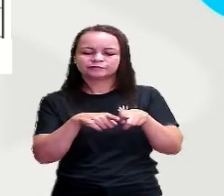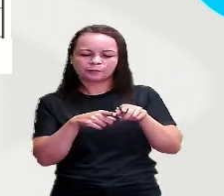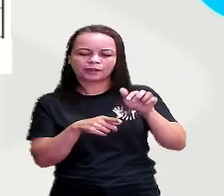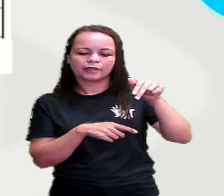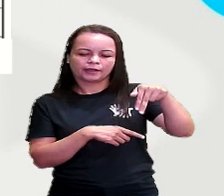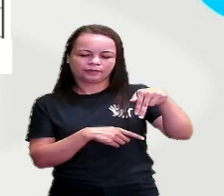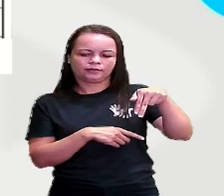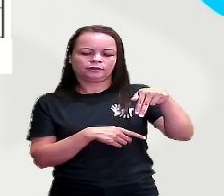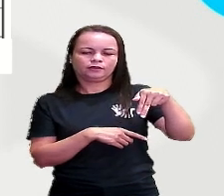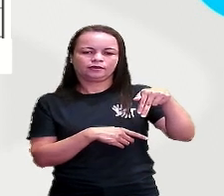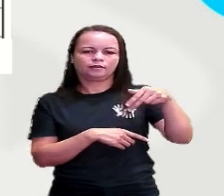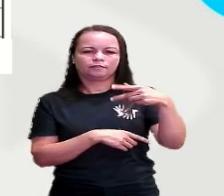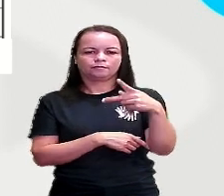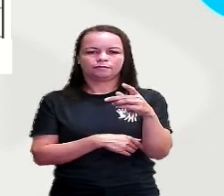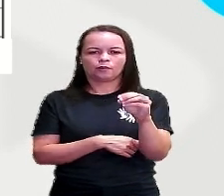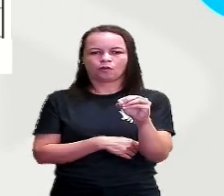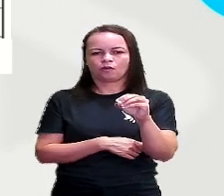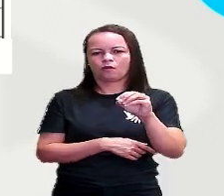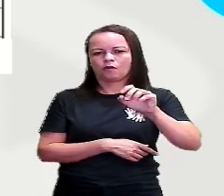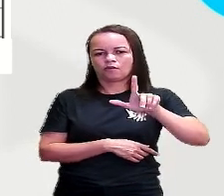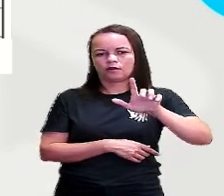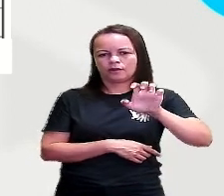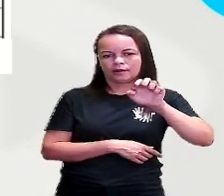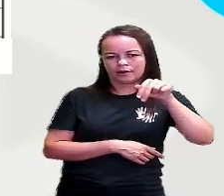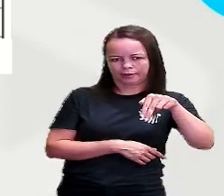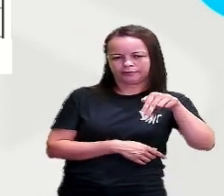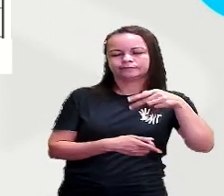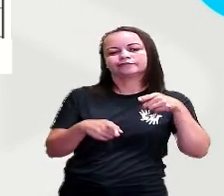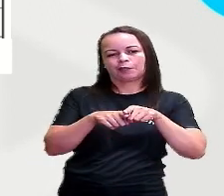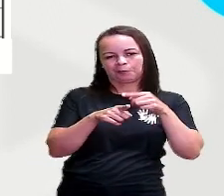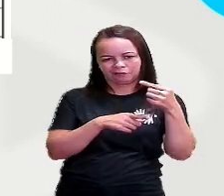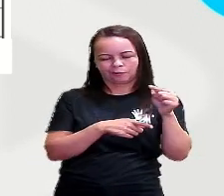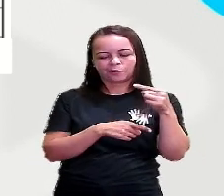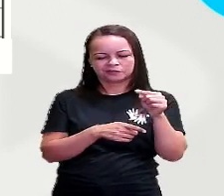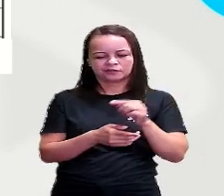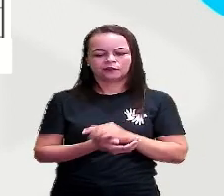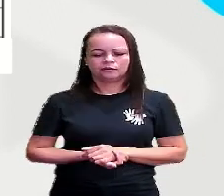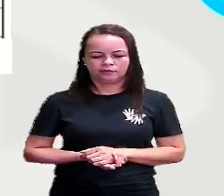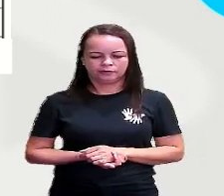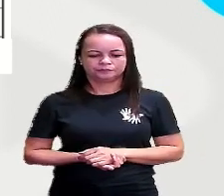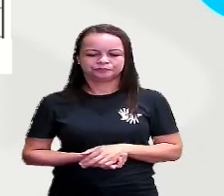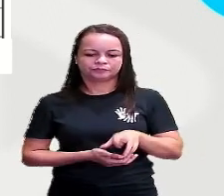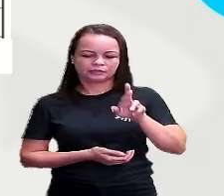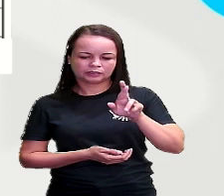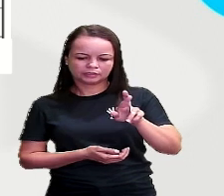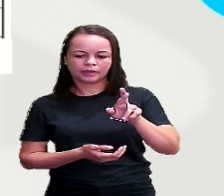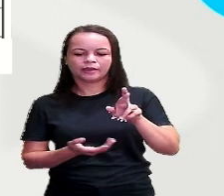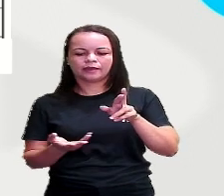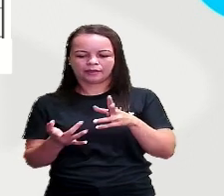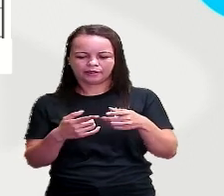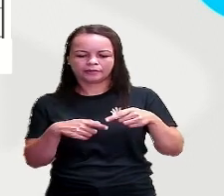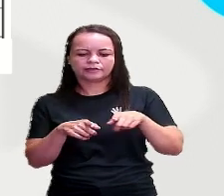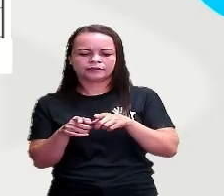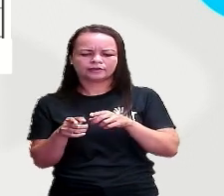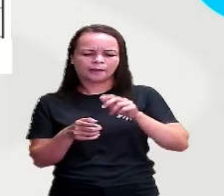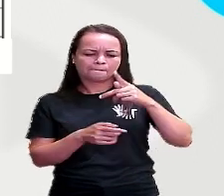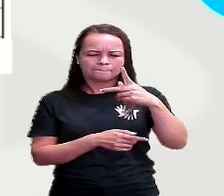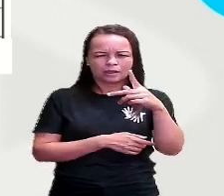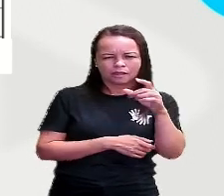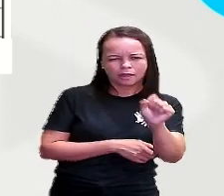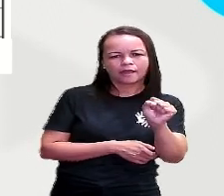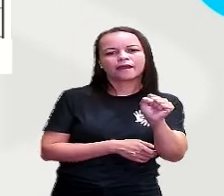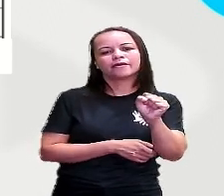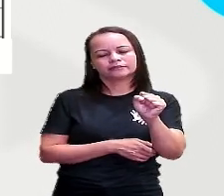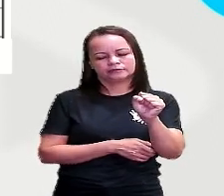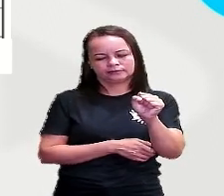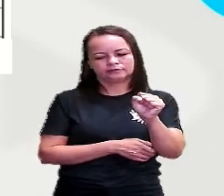ó, pólen. Terminou em R, também, ó, cadáver. PS, bíceps. Se eu não acentuar,